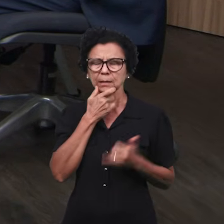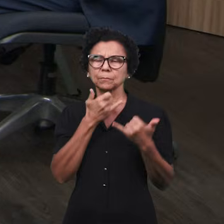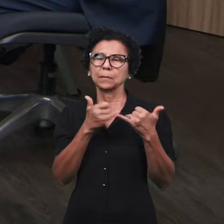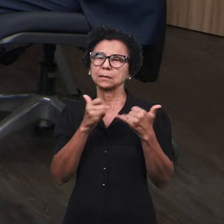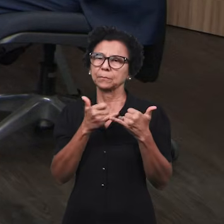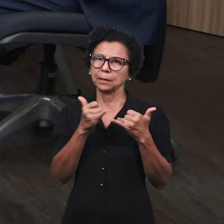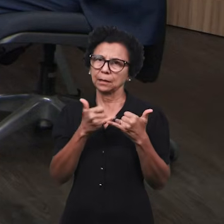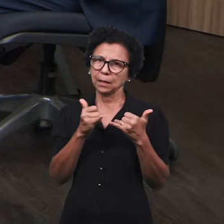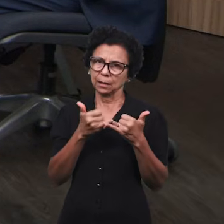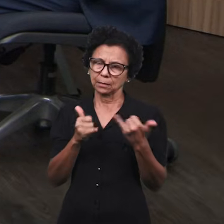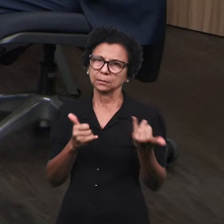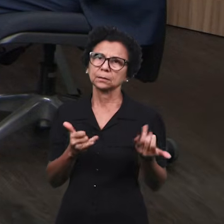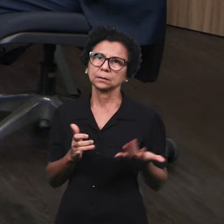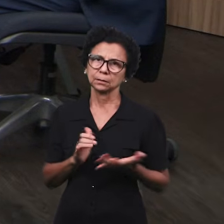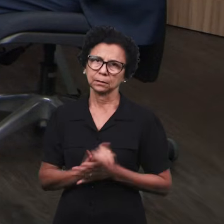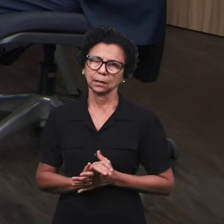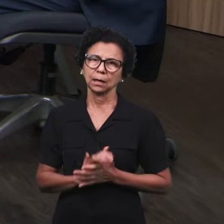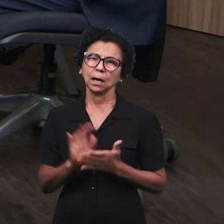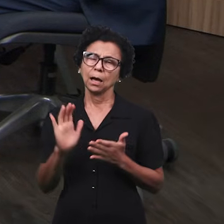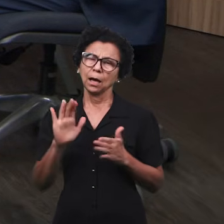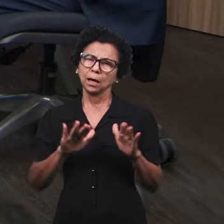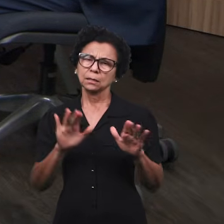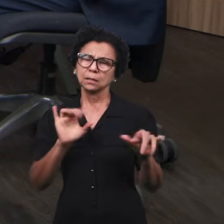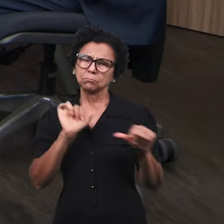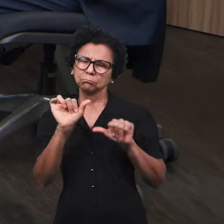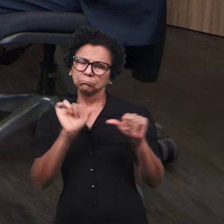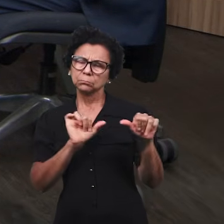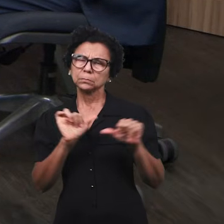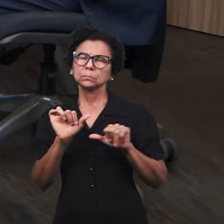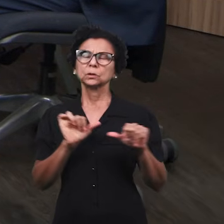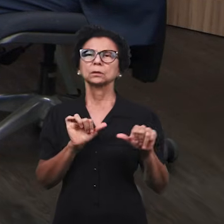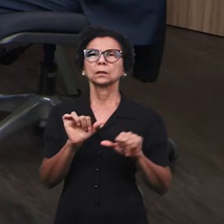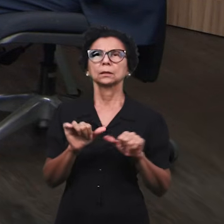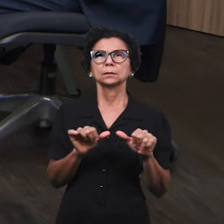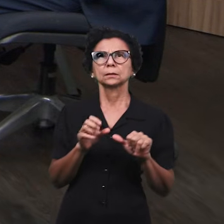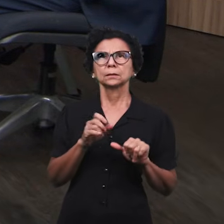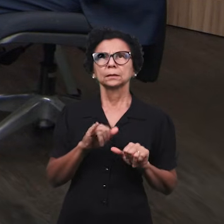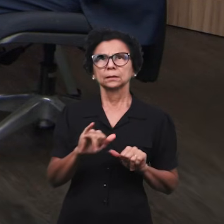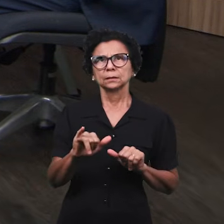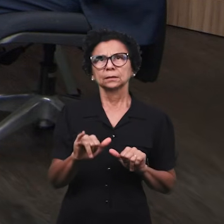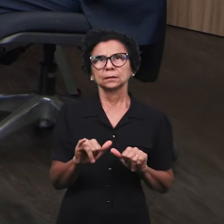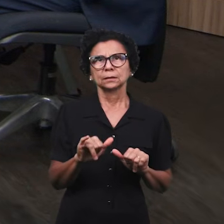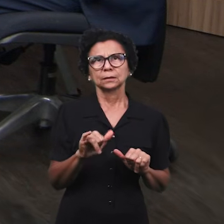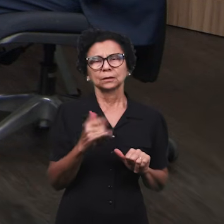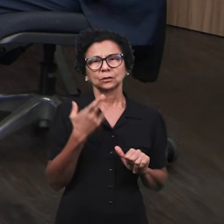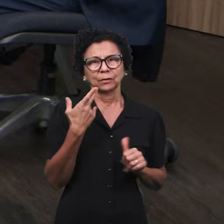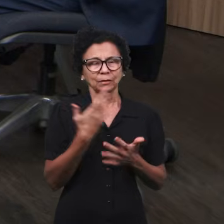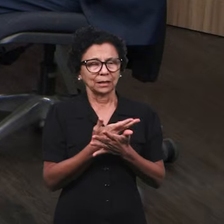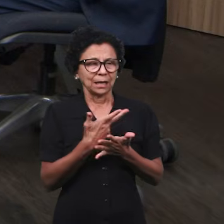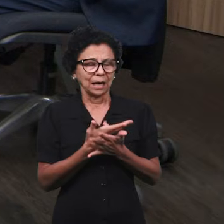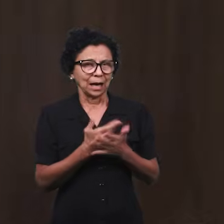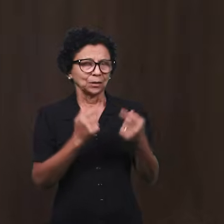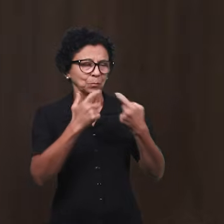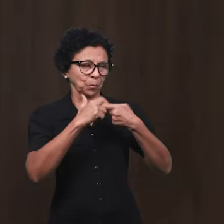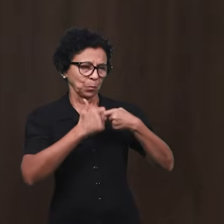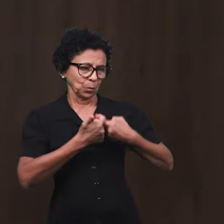que troca em alguns momentos. Quem estuda inglês vai saber. Se eu estiver falando alguma coisa errada, me perdoe, me corrigem, mas